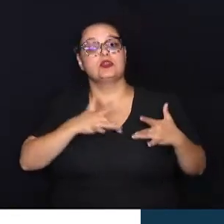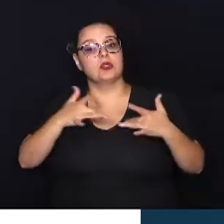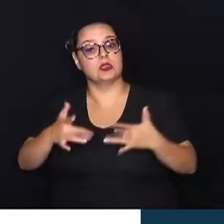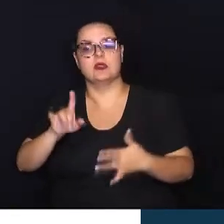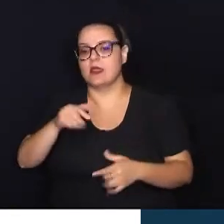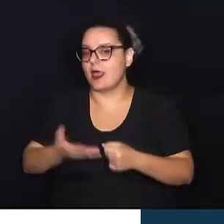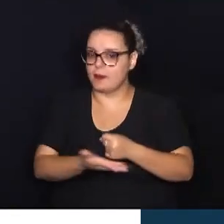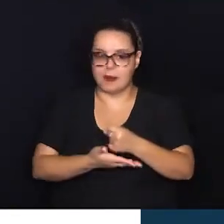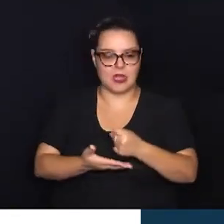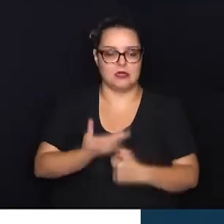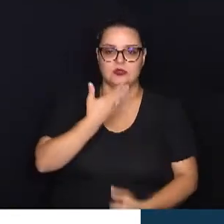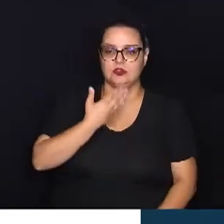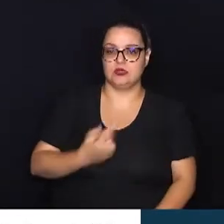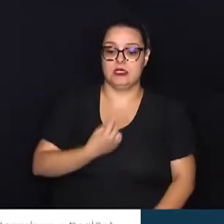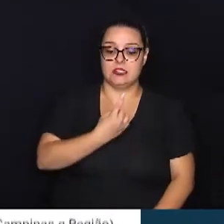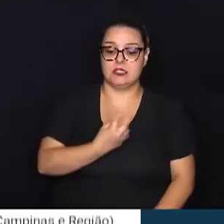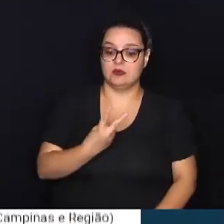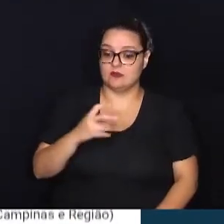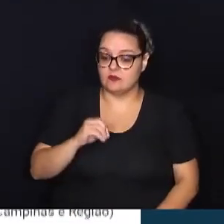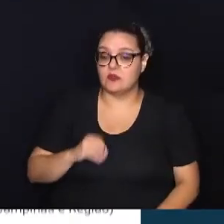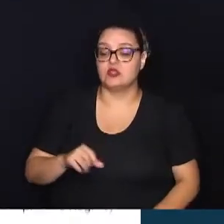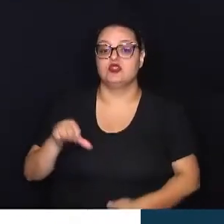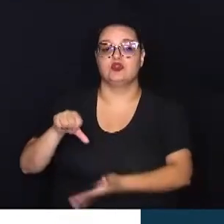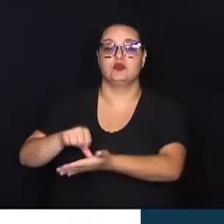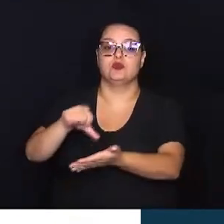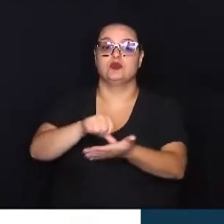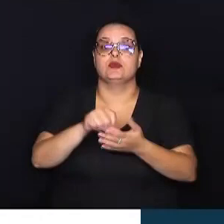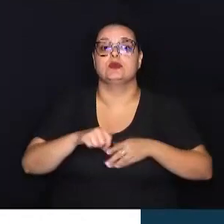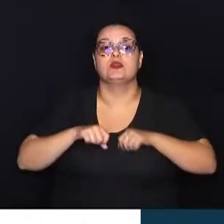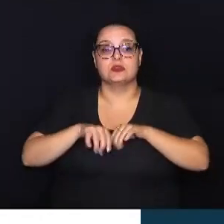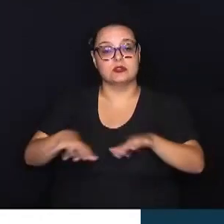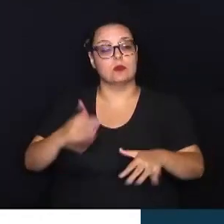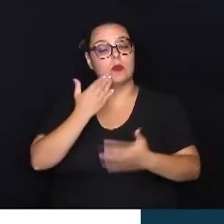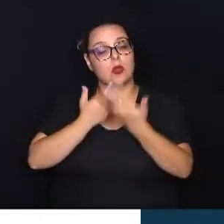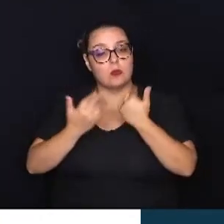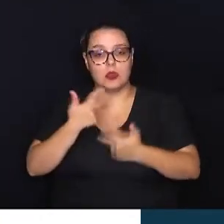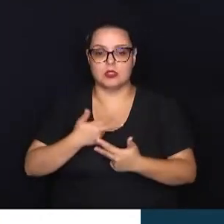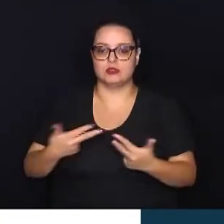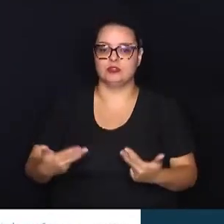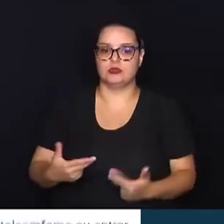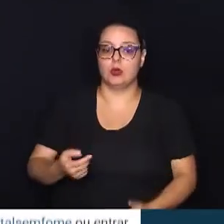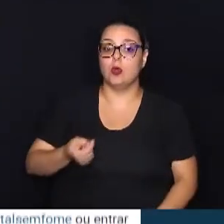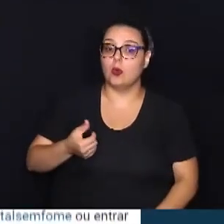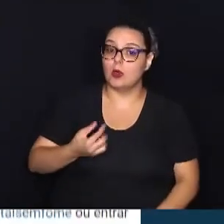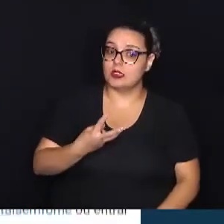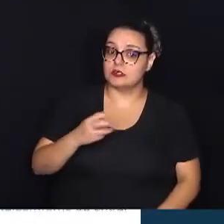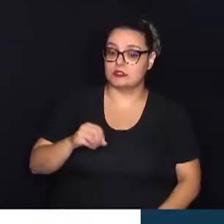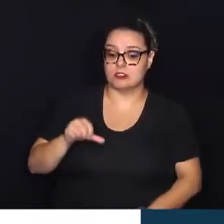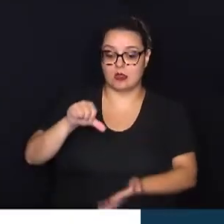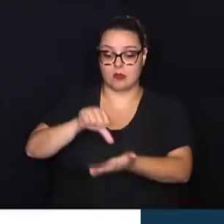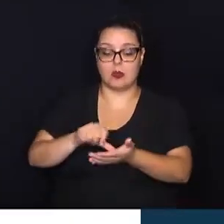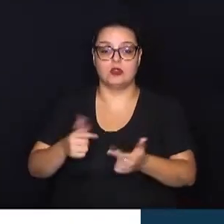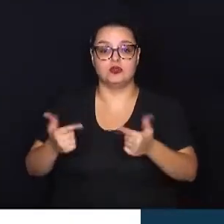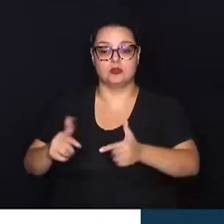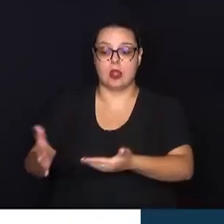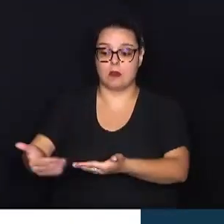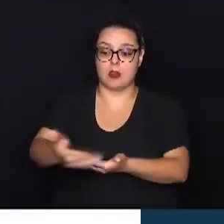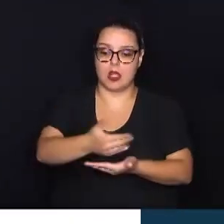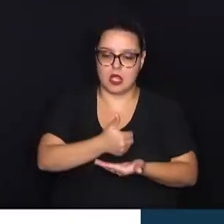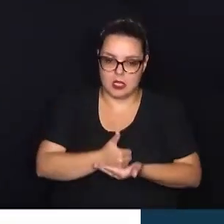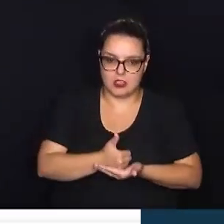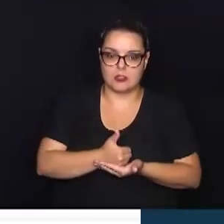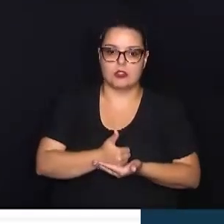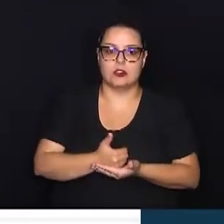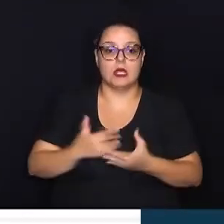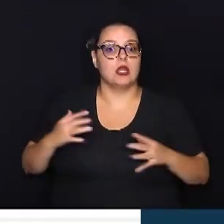quase 120 pontos de distribuição dos alimentos, teremos quase 30 pontos de arrecadação, e está